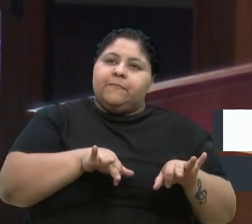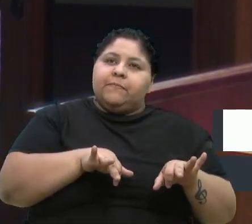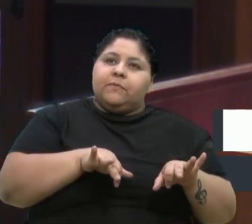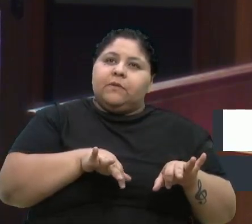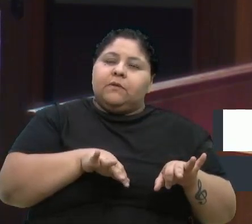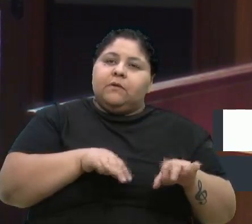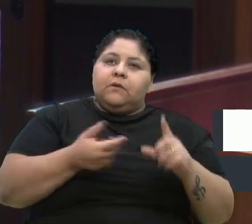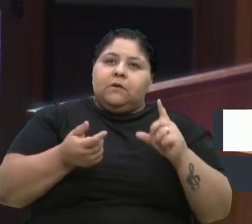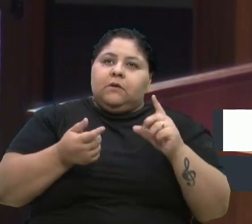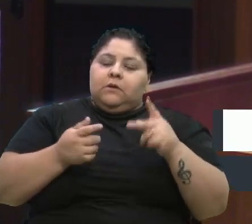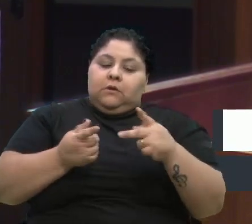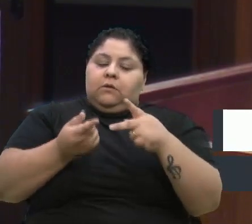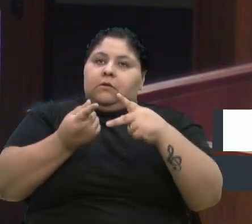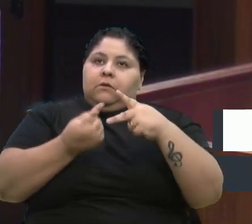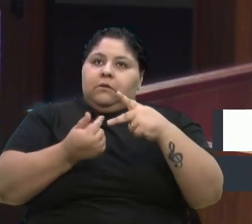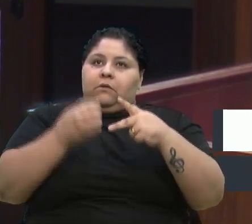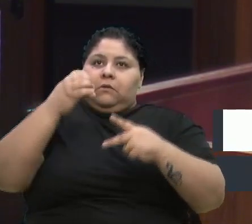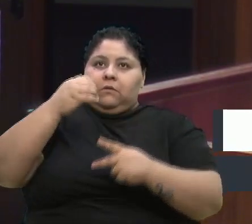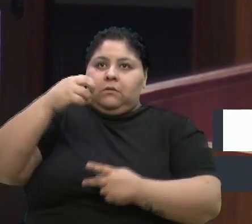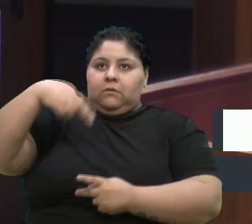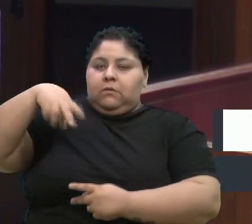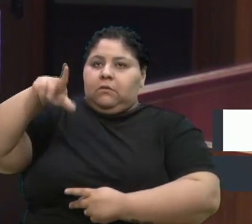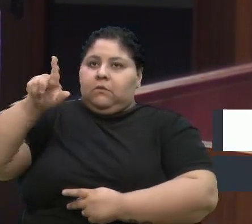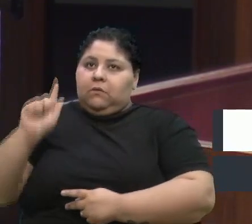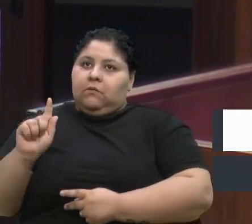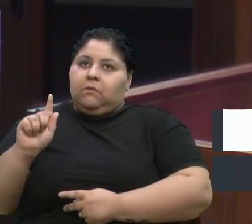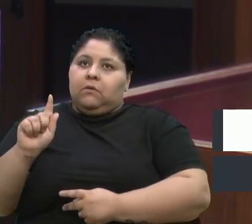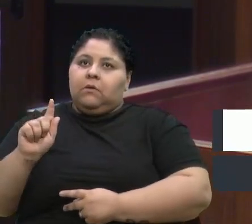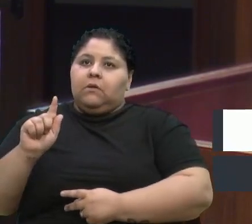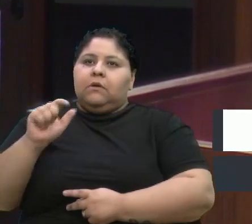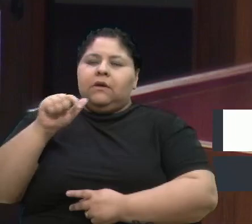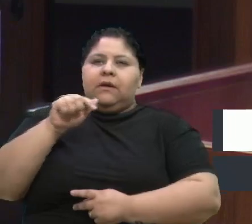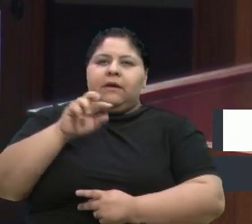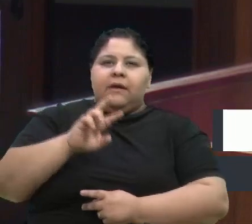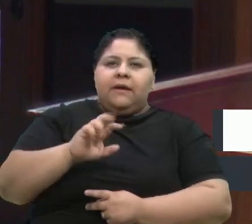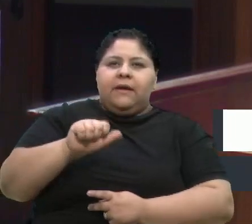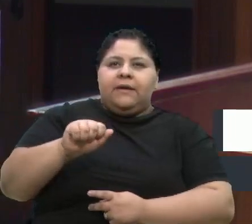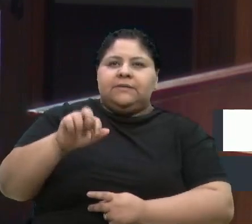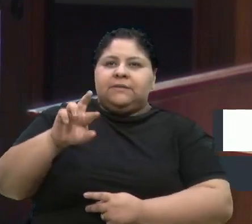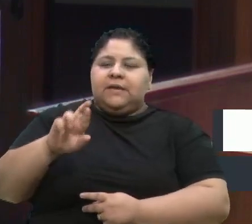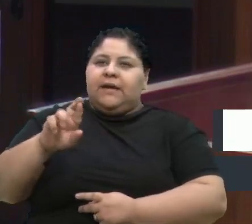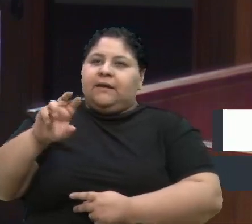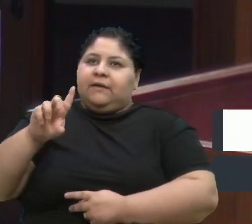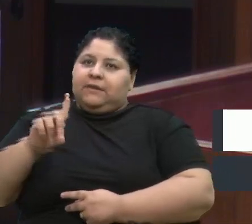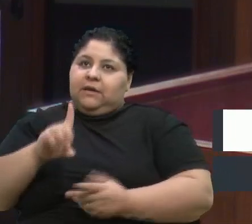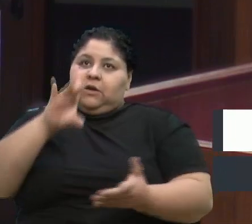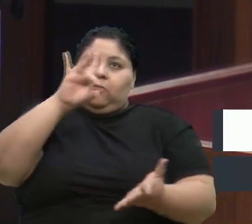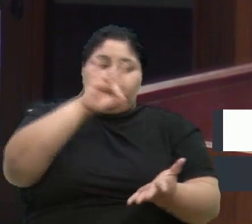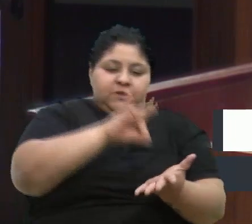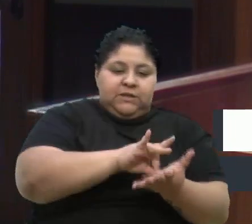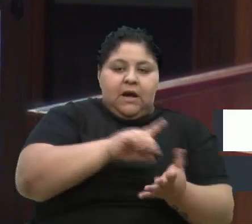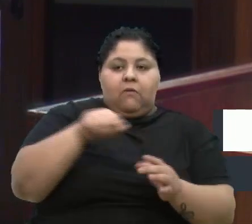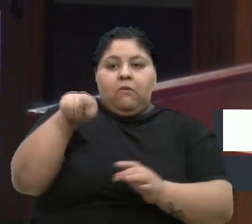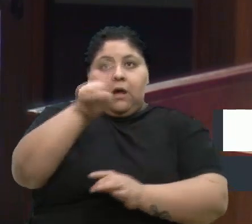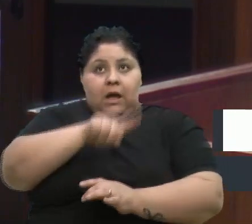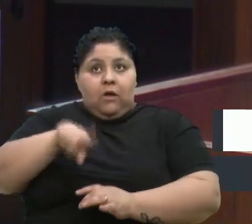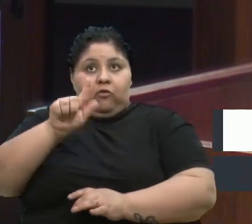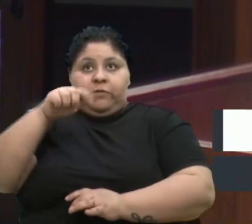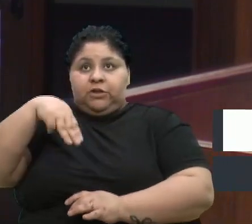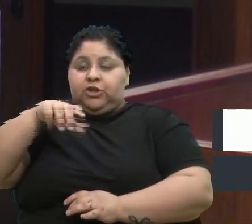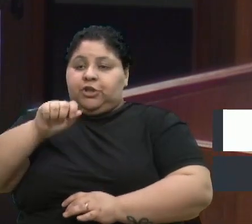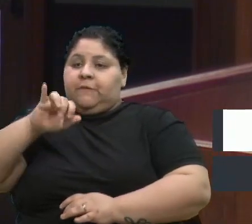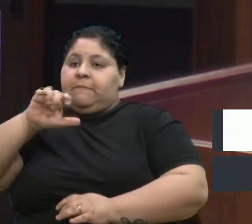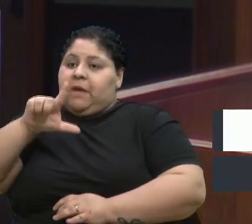Pix da ONG srdoficial@gmail.com qualquer valor, pessoal. Esses 9